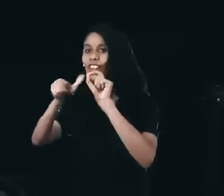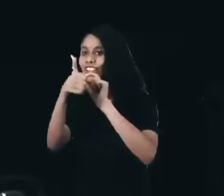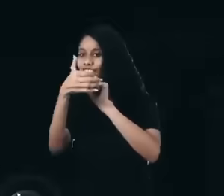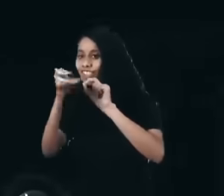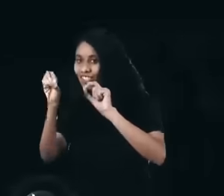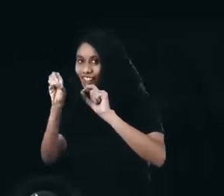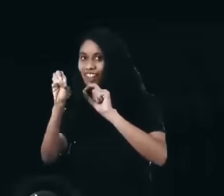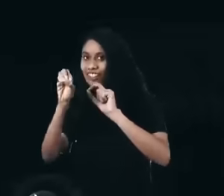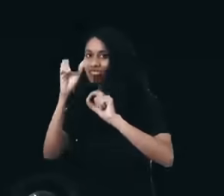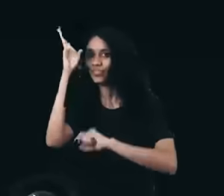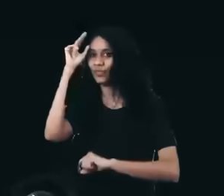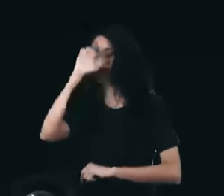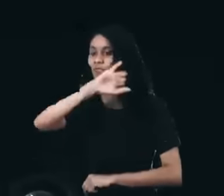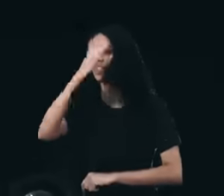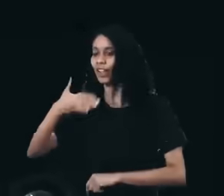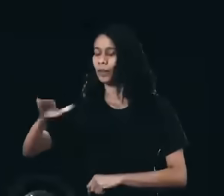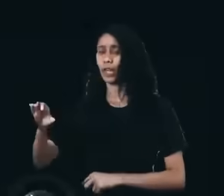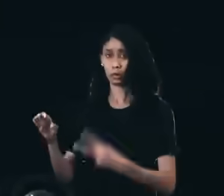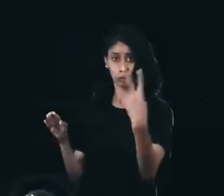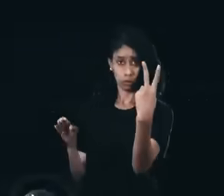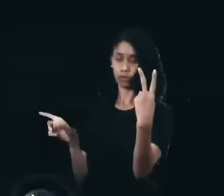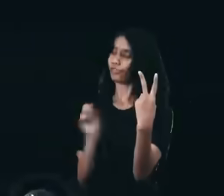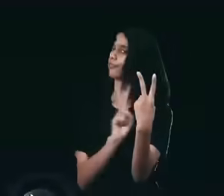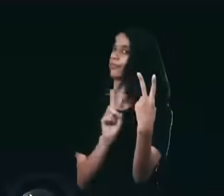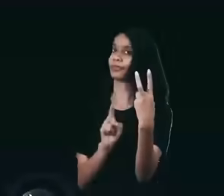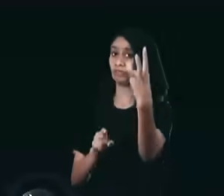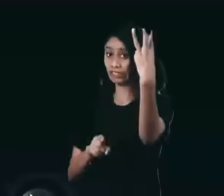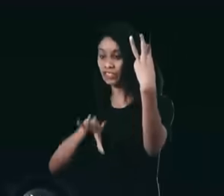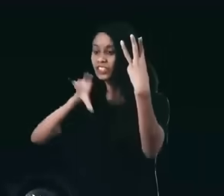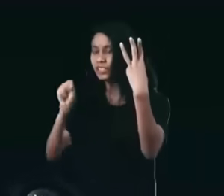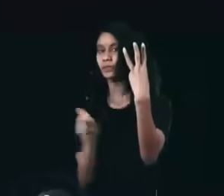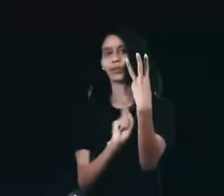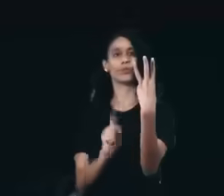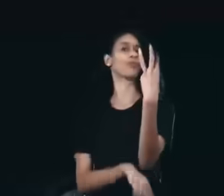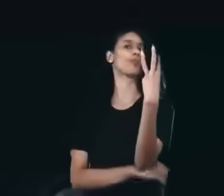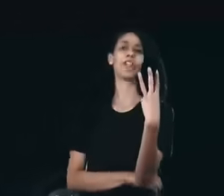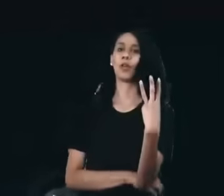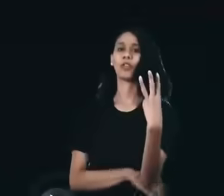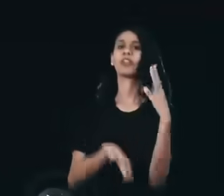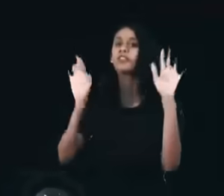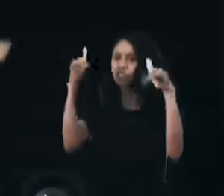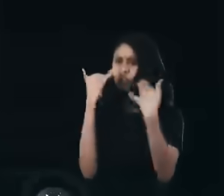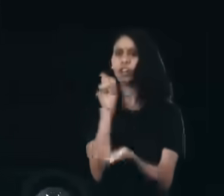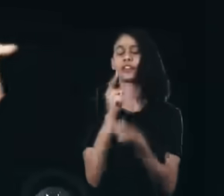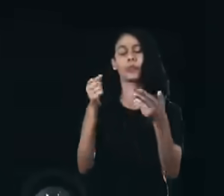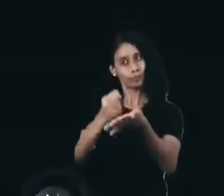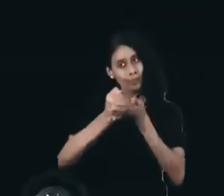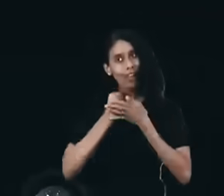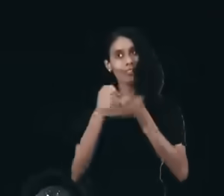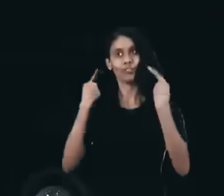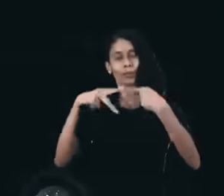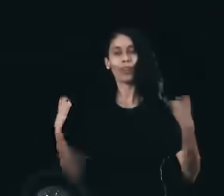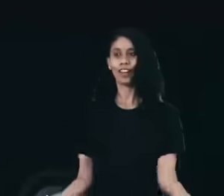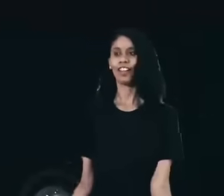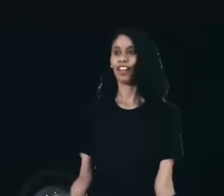pegou 2 camelos, gente. Ele pegou 3, gente. Me ajuda a pregar, minha gente. Vocês estão só olhando para mim. Foi,